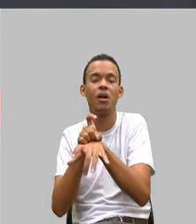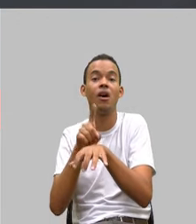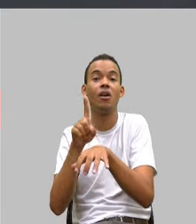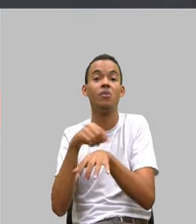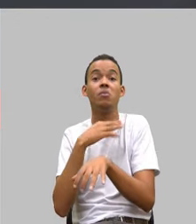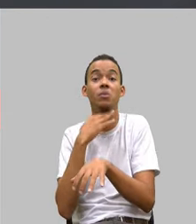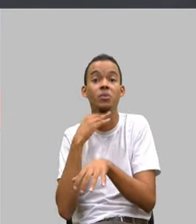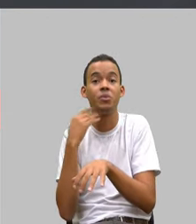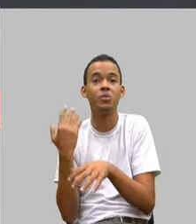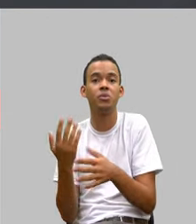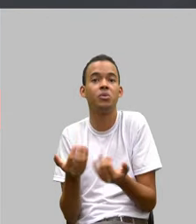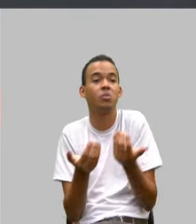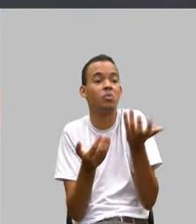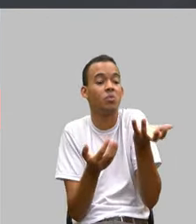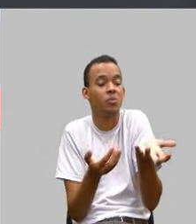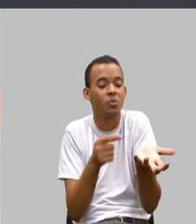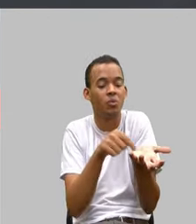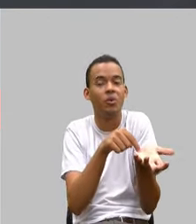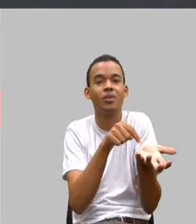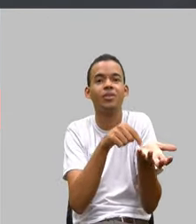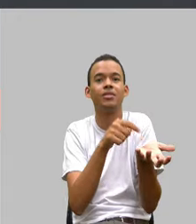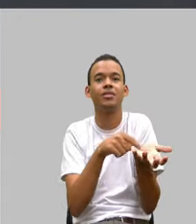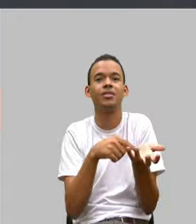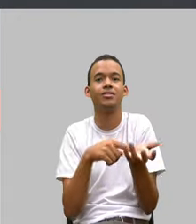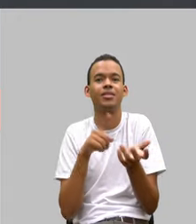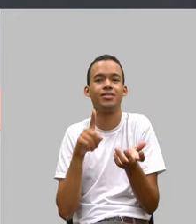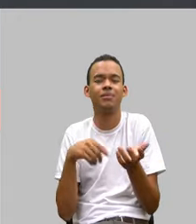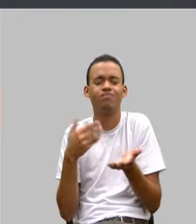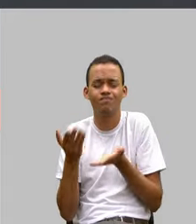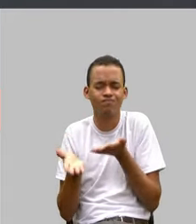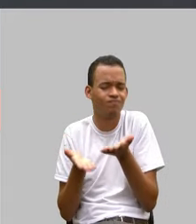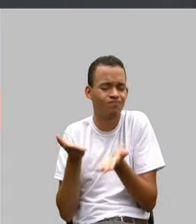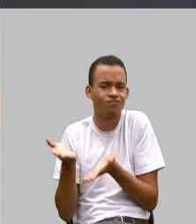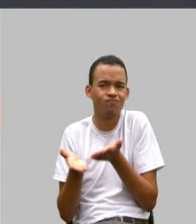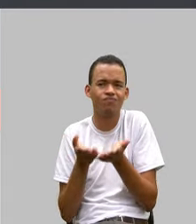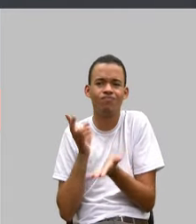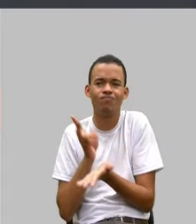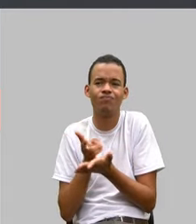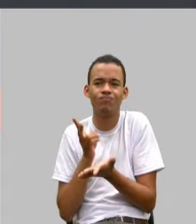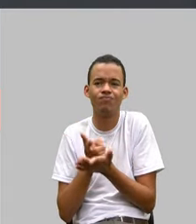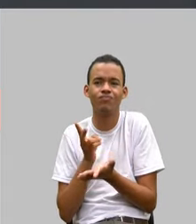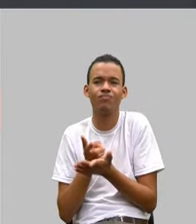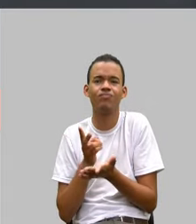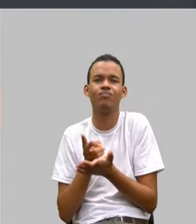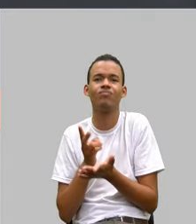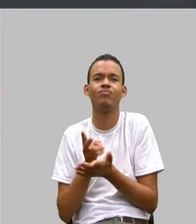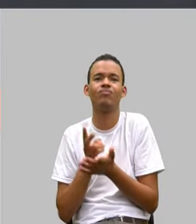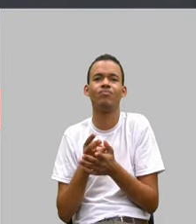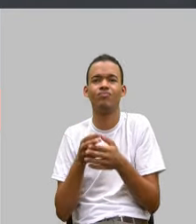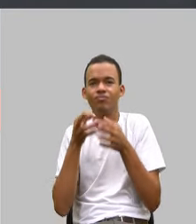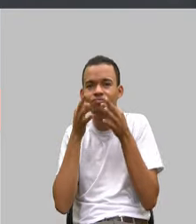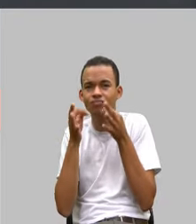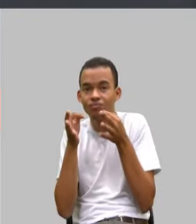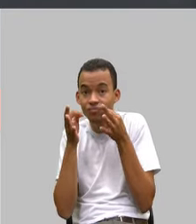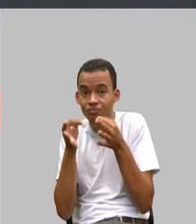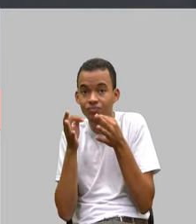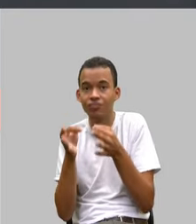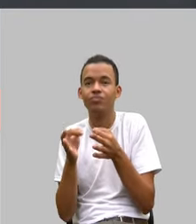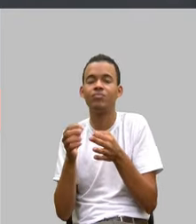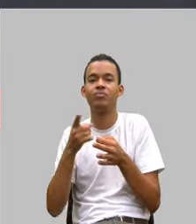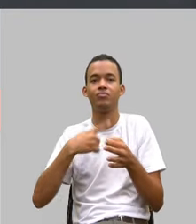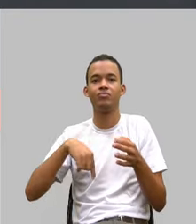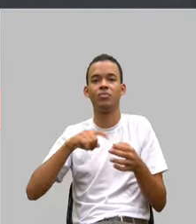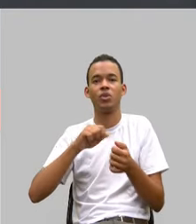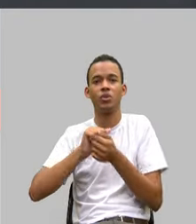mão dentro de casa então era uma era um cuidado assim o tempo todo com aquela criança e e a gente vai adoecendo